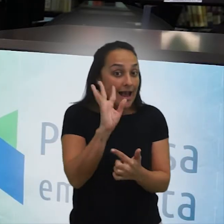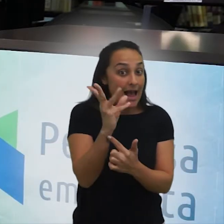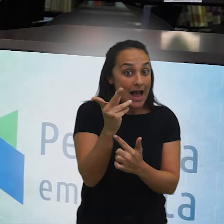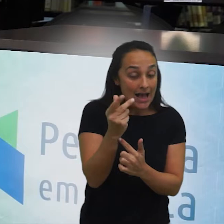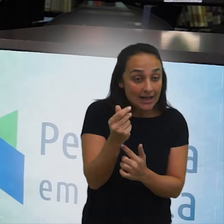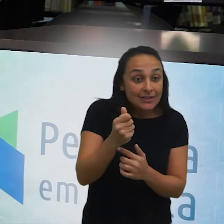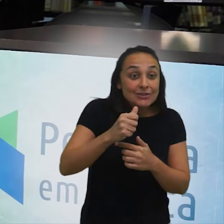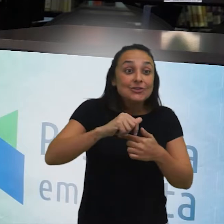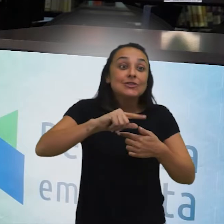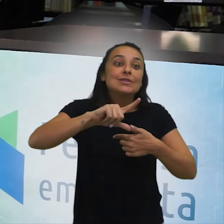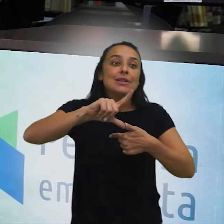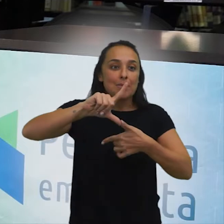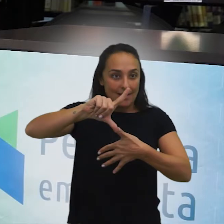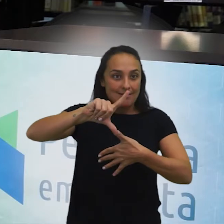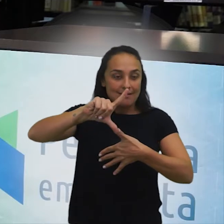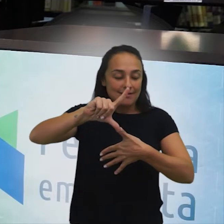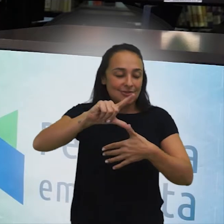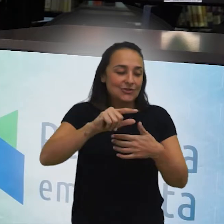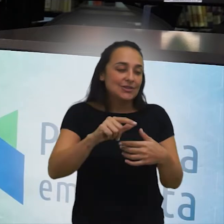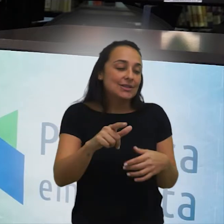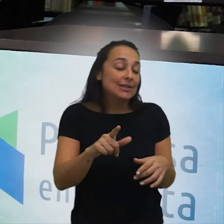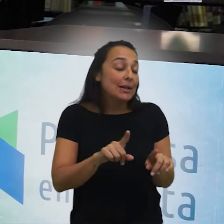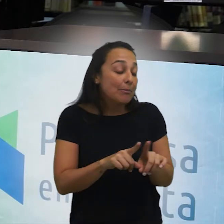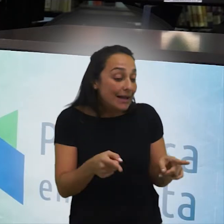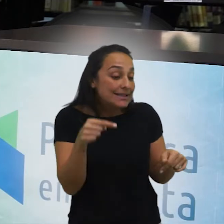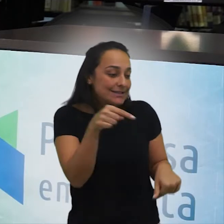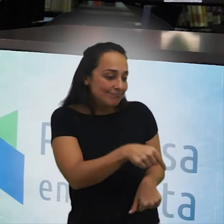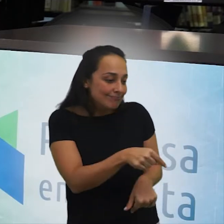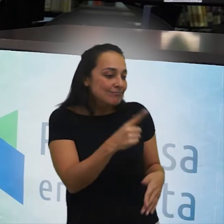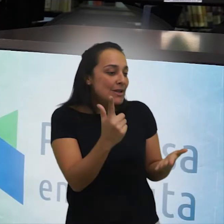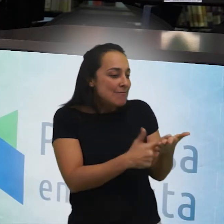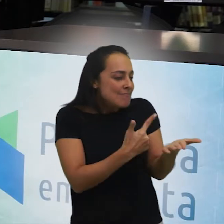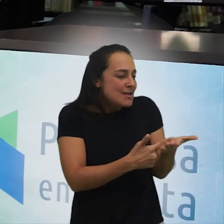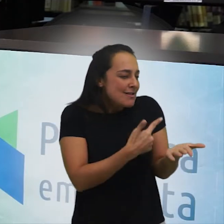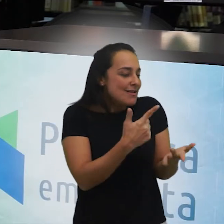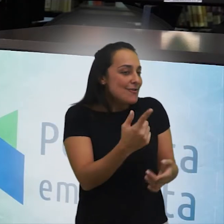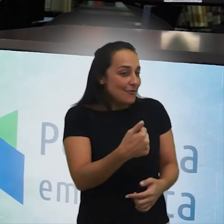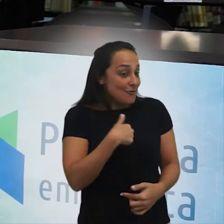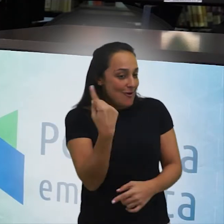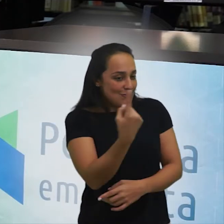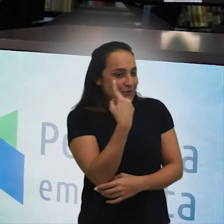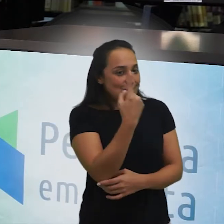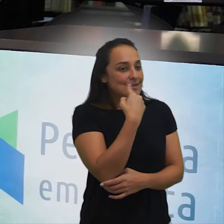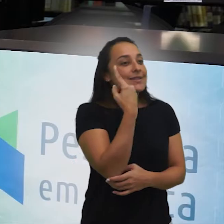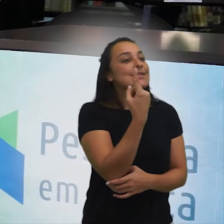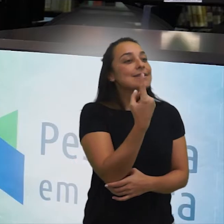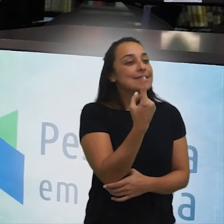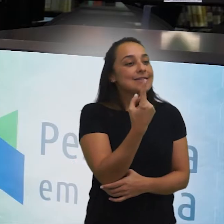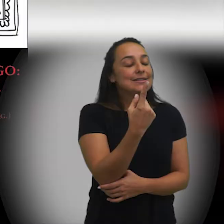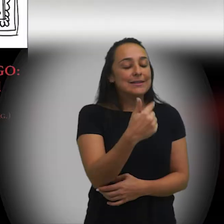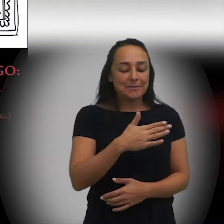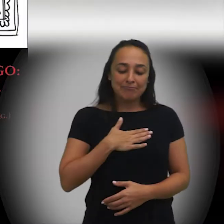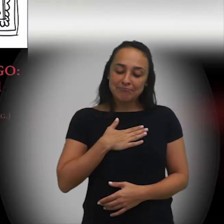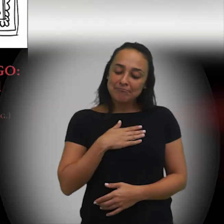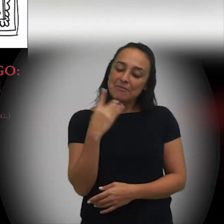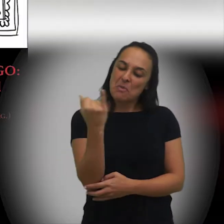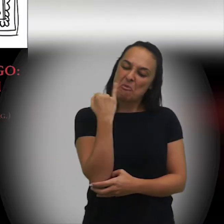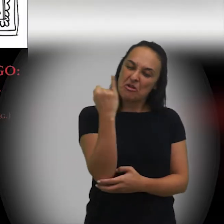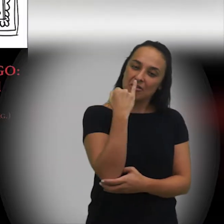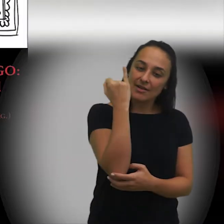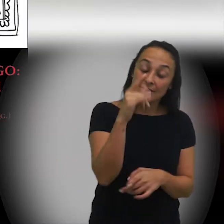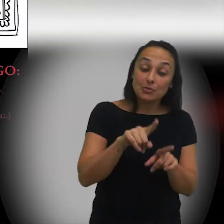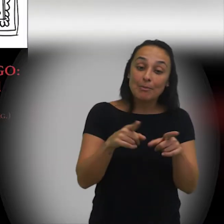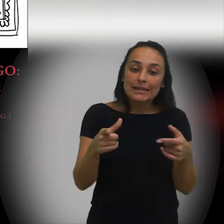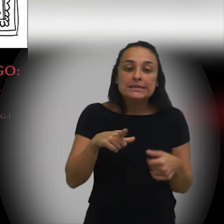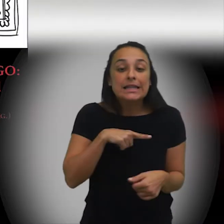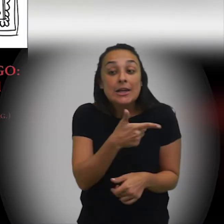então, foi esse, Web Arte Poéticas do Território. Então, eu considero que foi bastante importante. Mas eu tenho um outro livro que se chama As Novas Regras